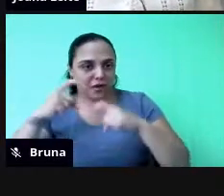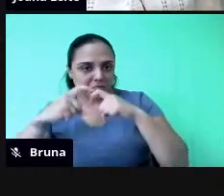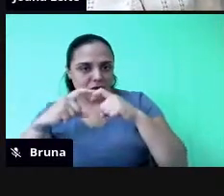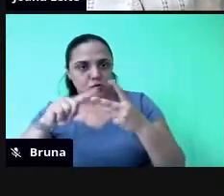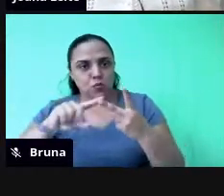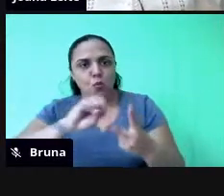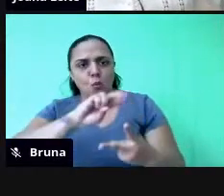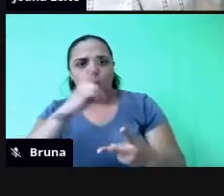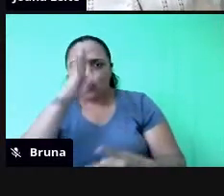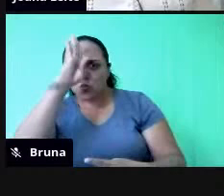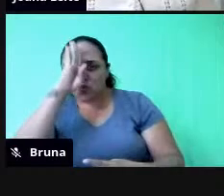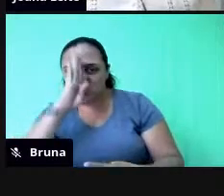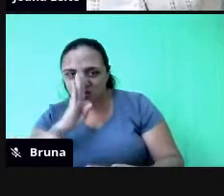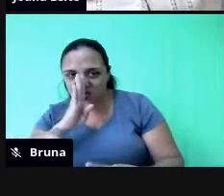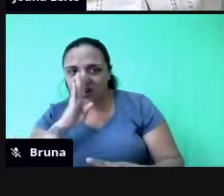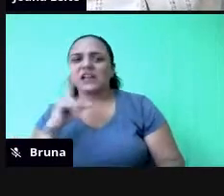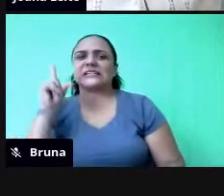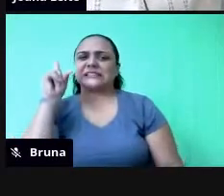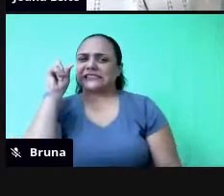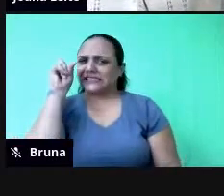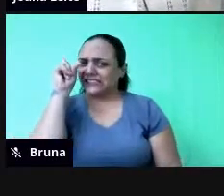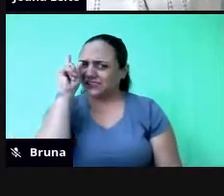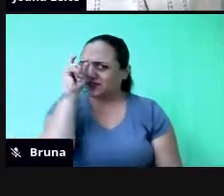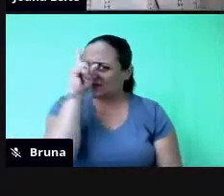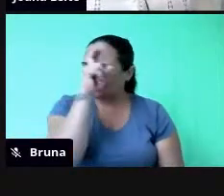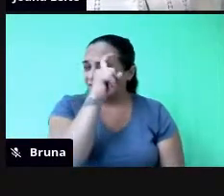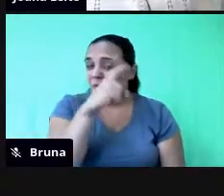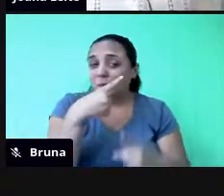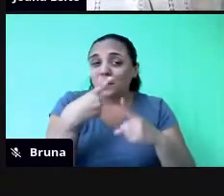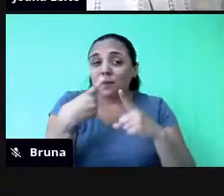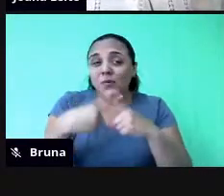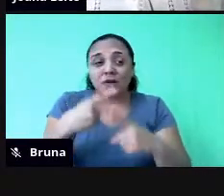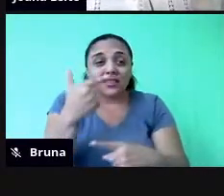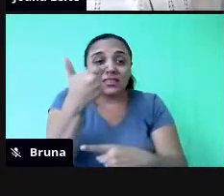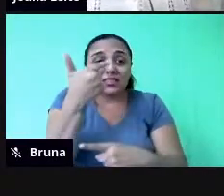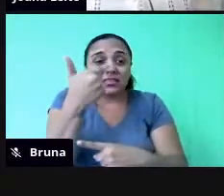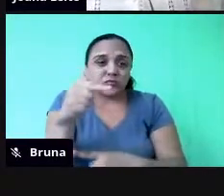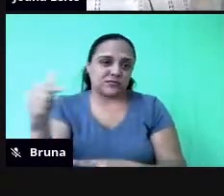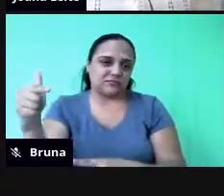tem grande dificuldade de ter todo esse tratamento, né, de forma apropriada e tão